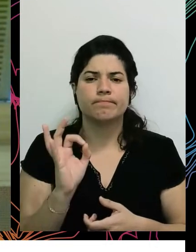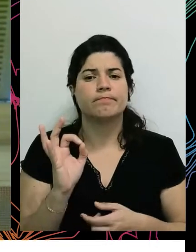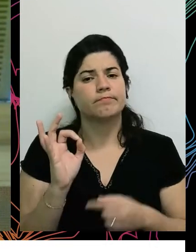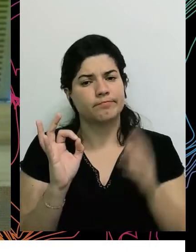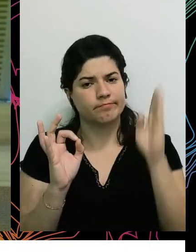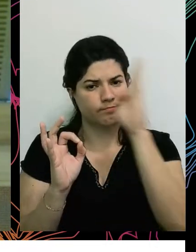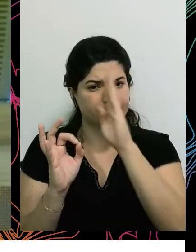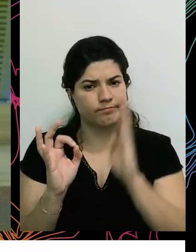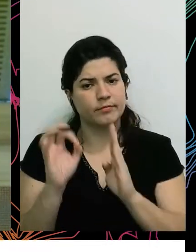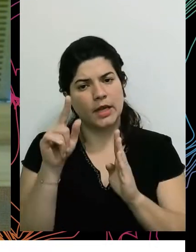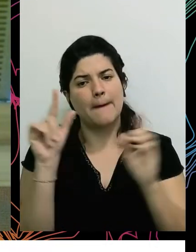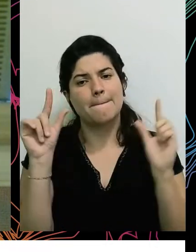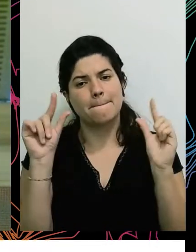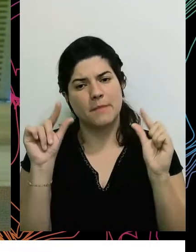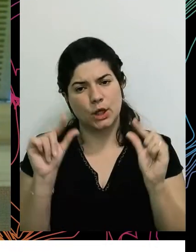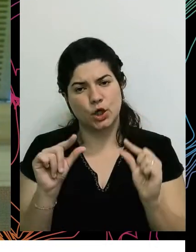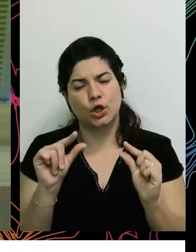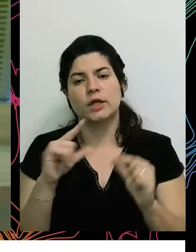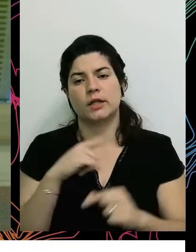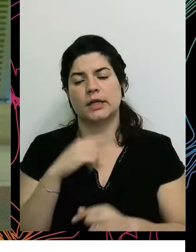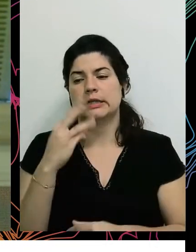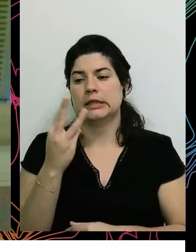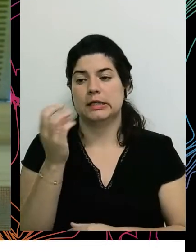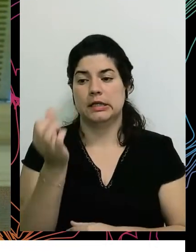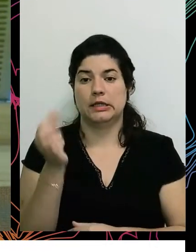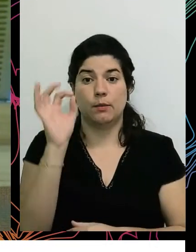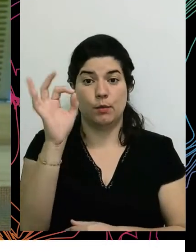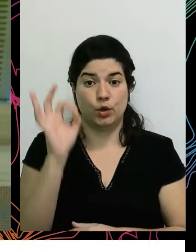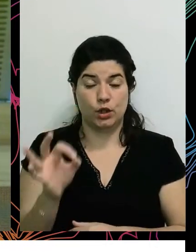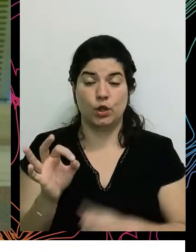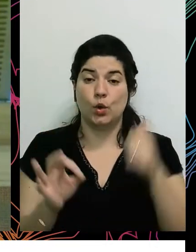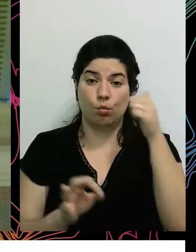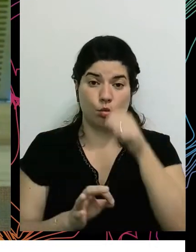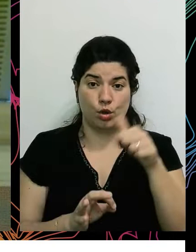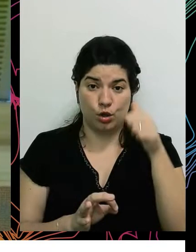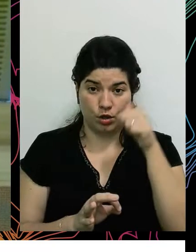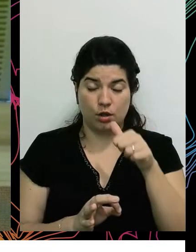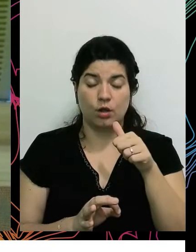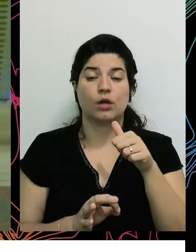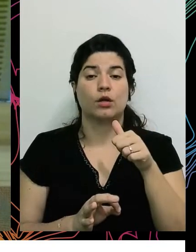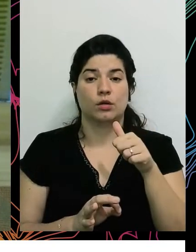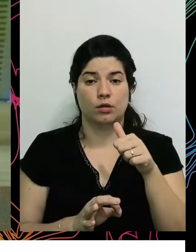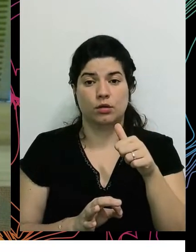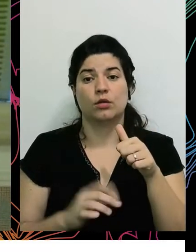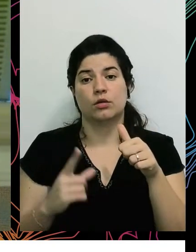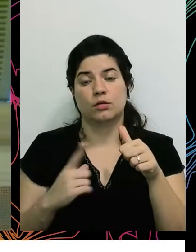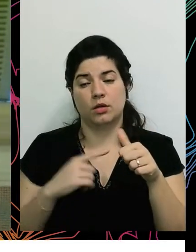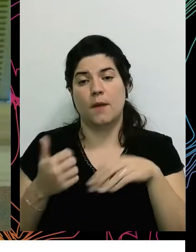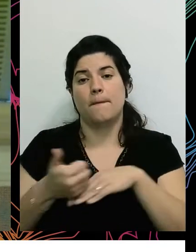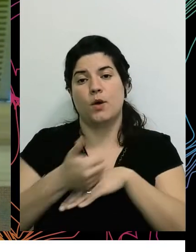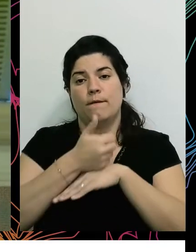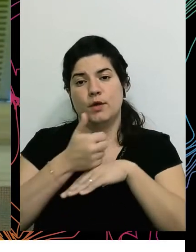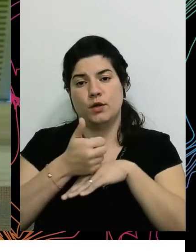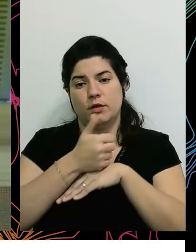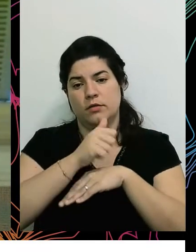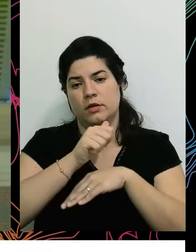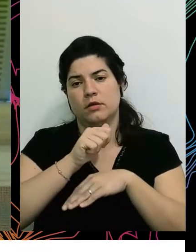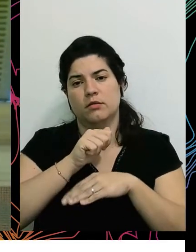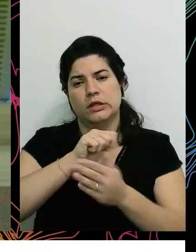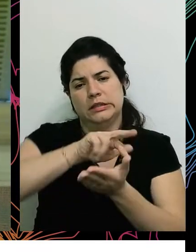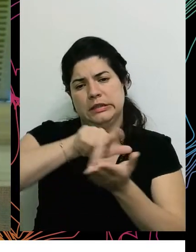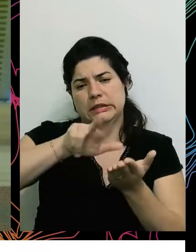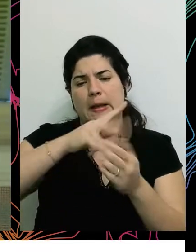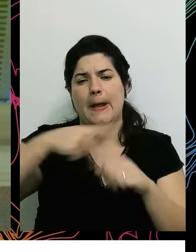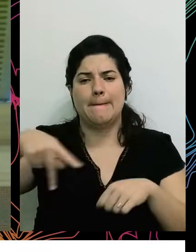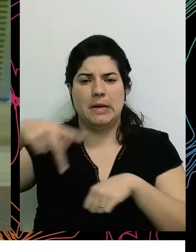menor. Temos 36% feminino, porém que incluímos profissionais de diferentes países